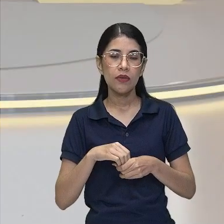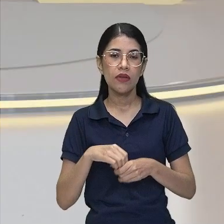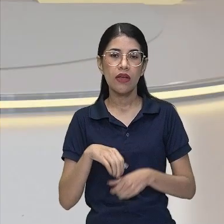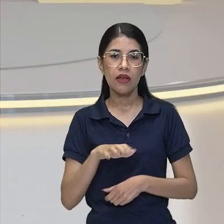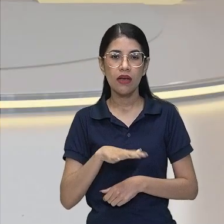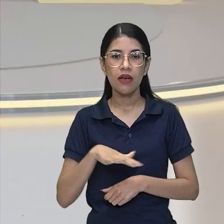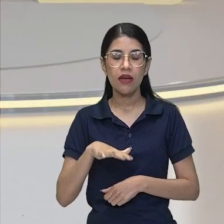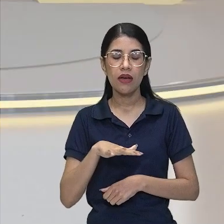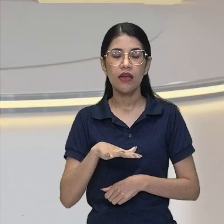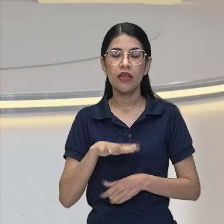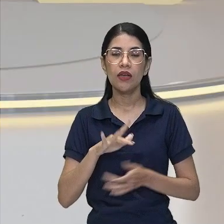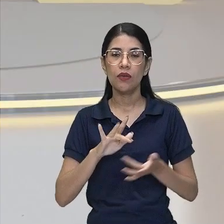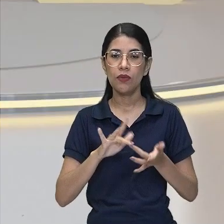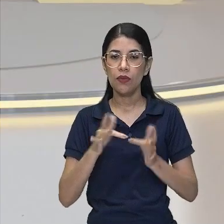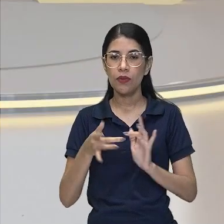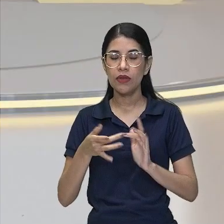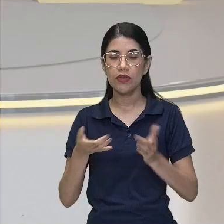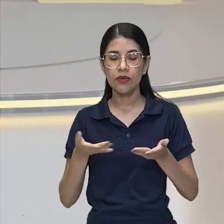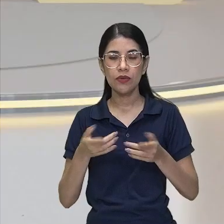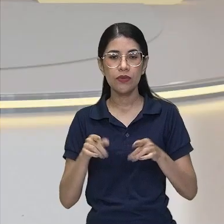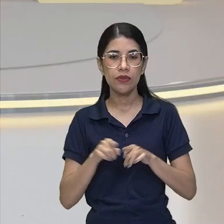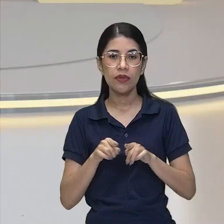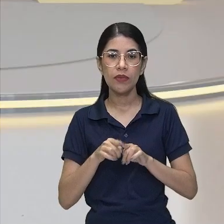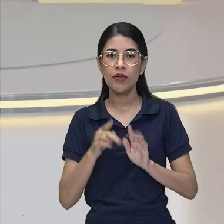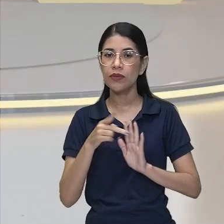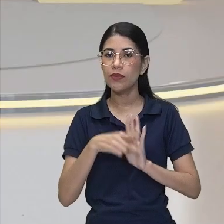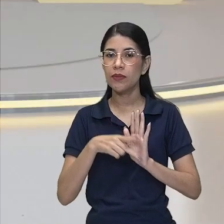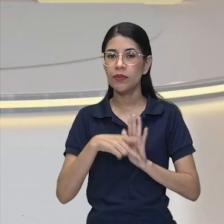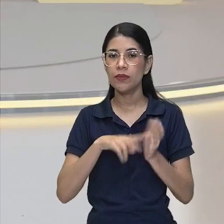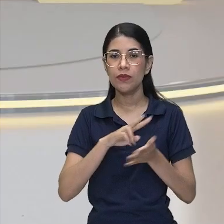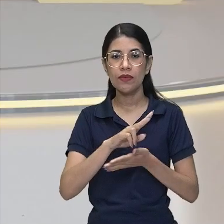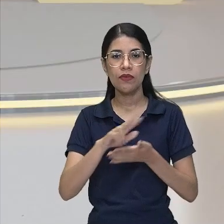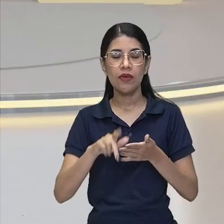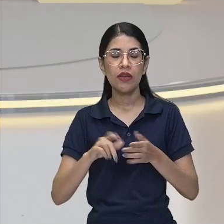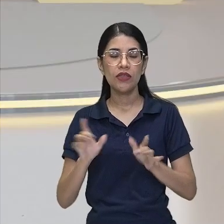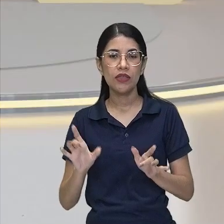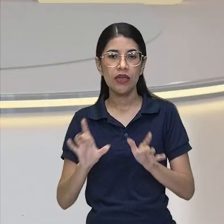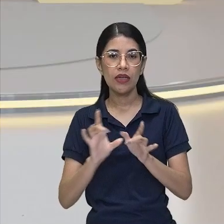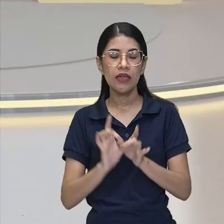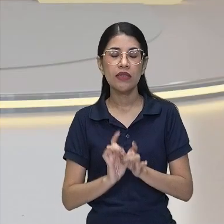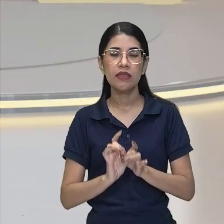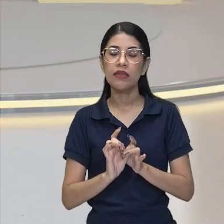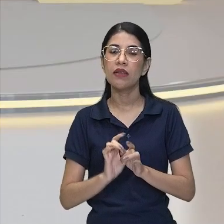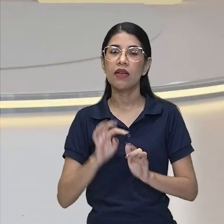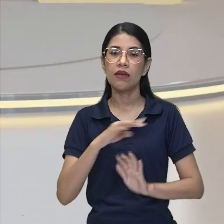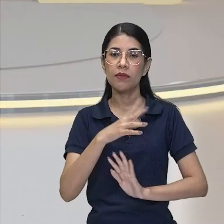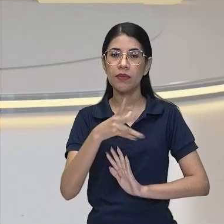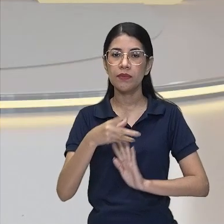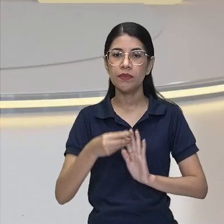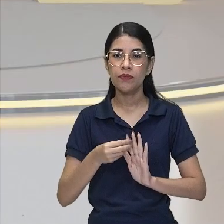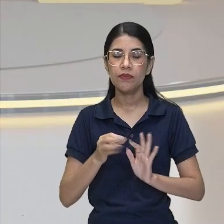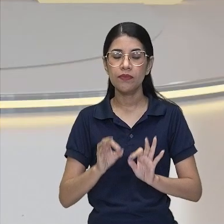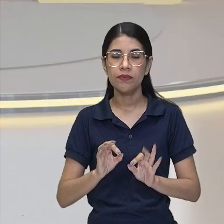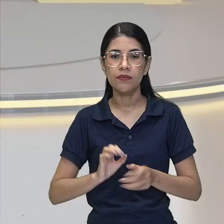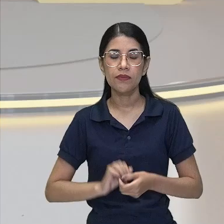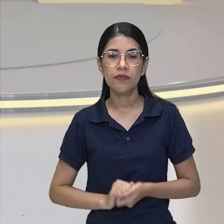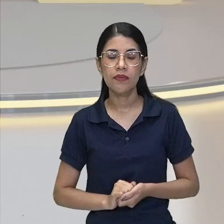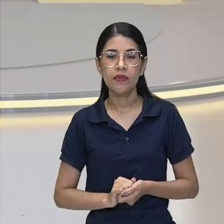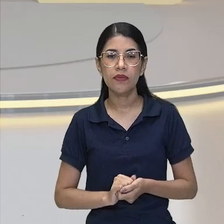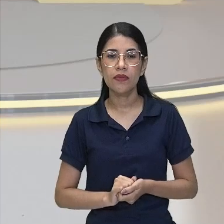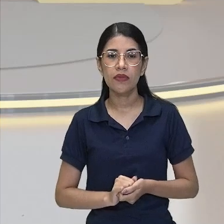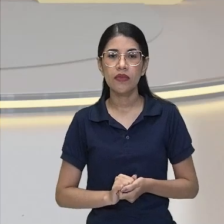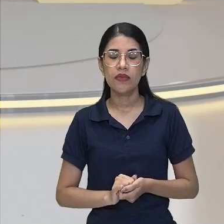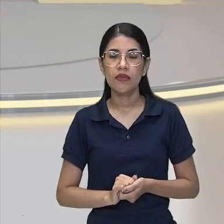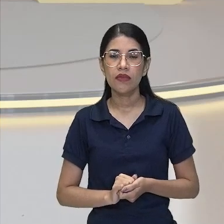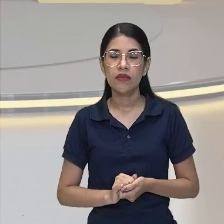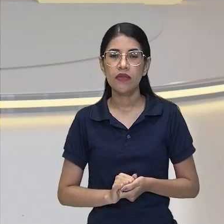tema de hoje, né, os projetos de integração da Amazônia, né. Então, o trecho que nós